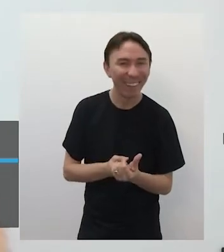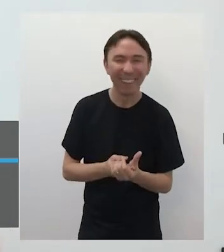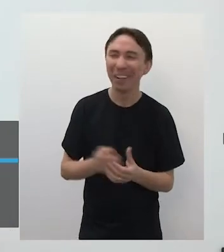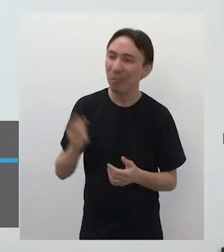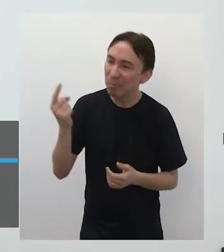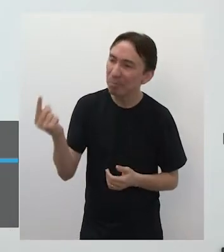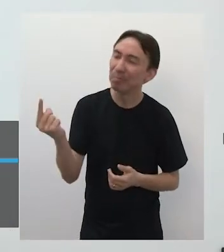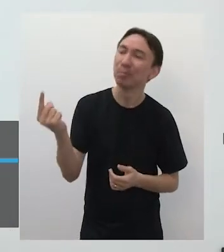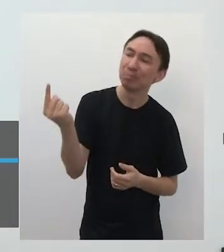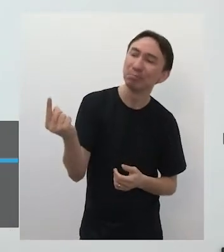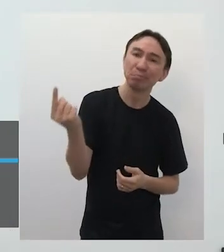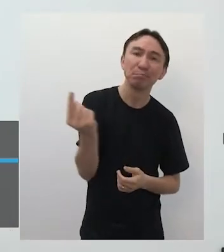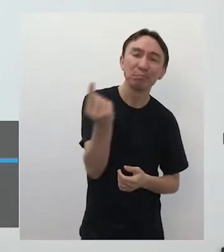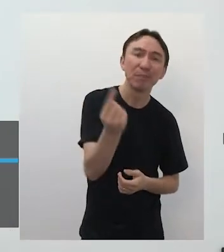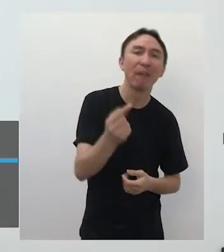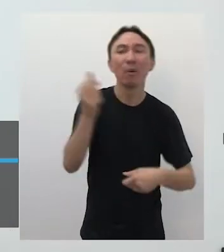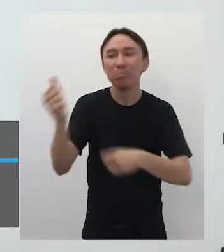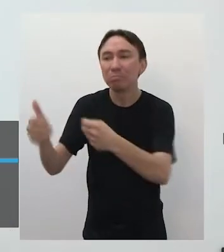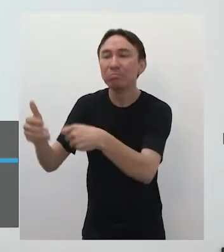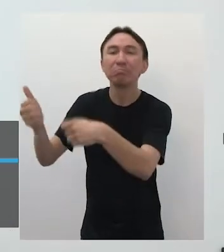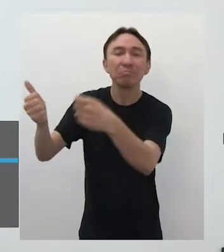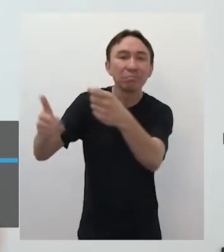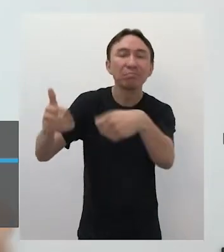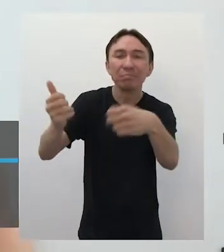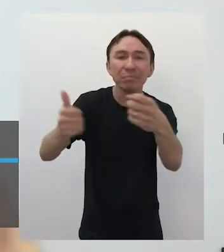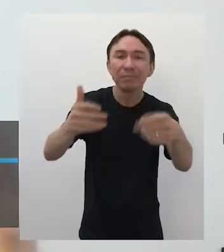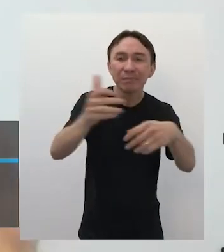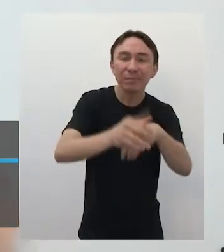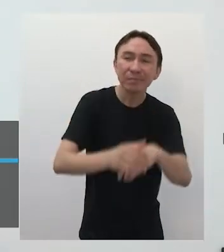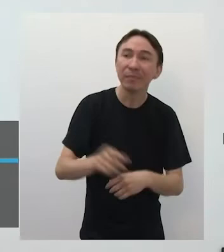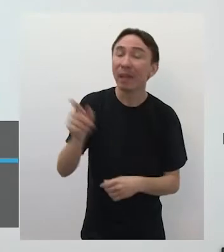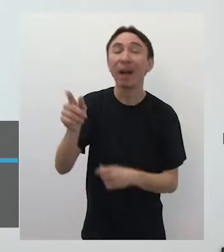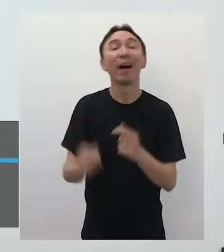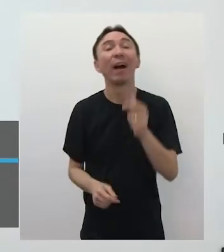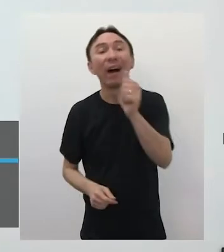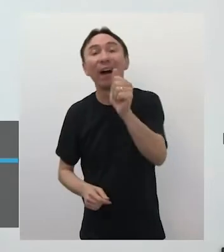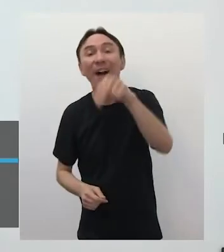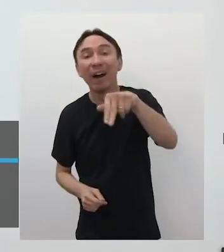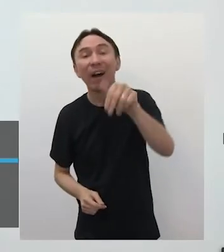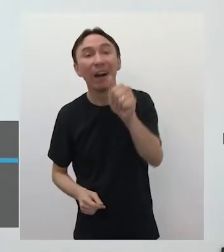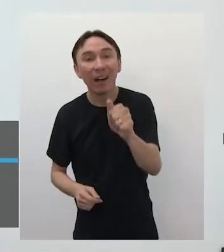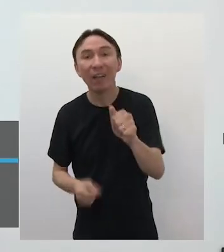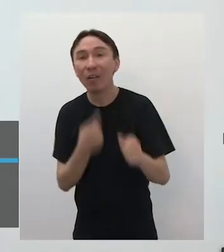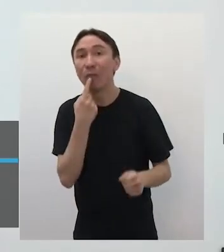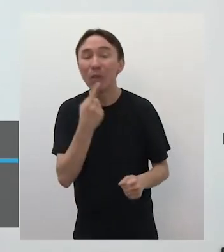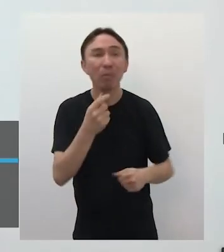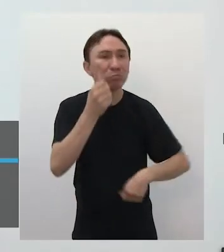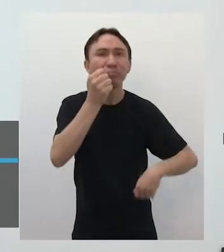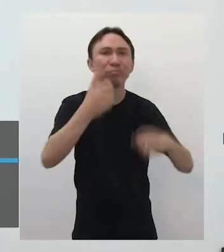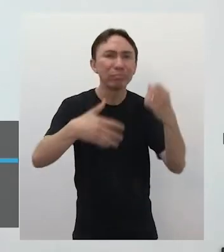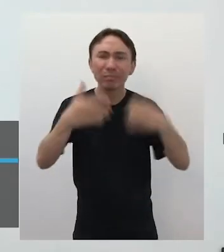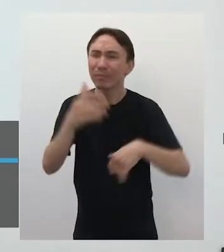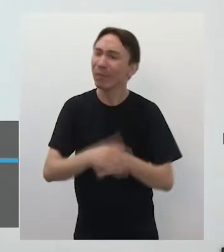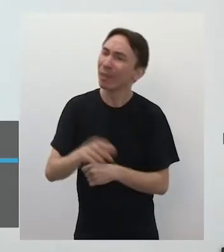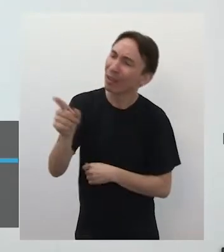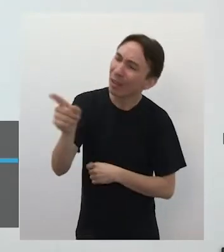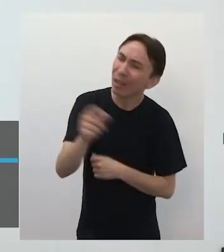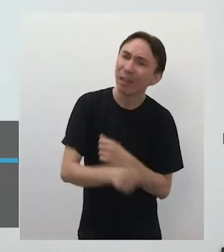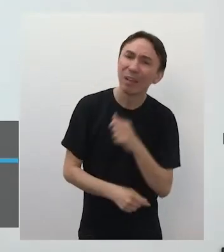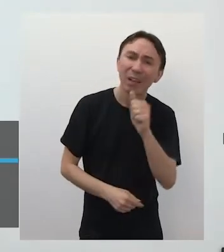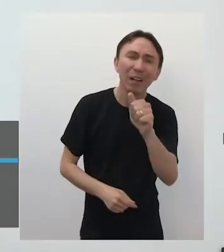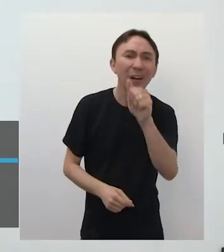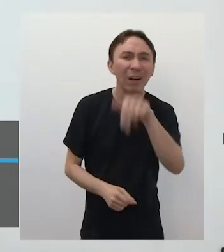Guarulhos, especialmente de Guarulhos Sul. Andréia, no começo, quando você começou a falar de